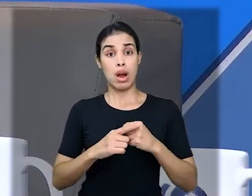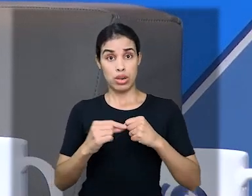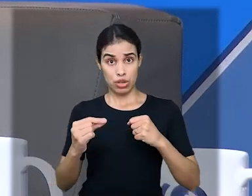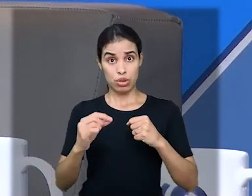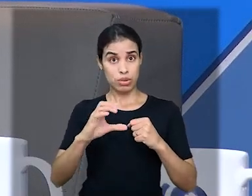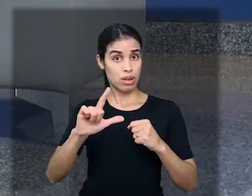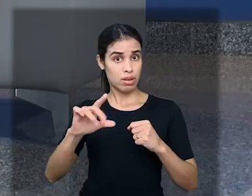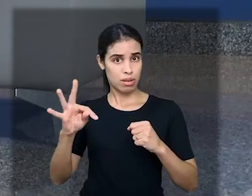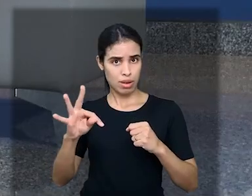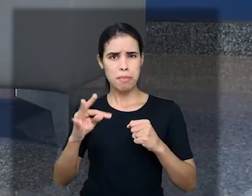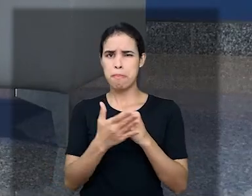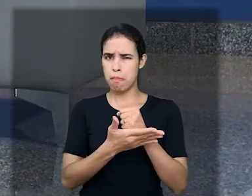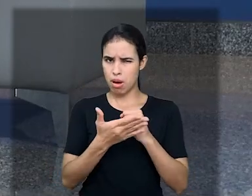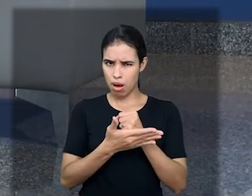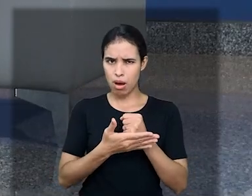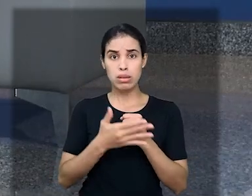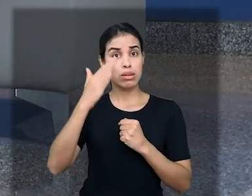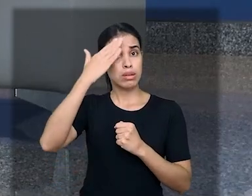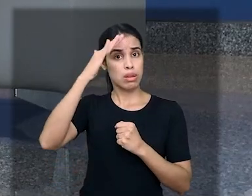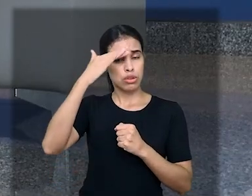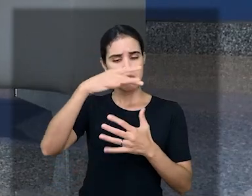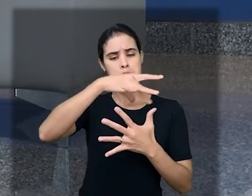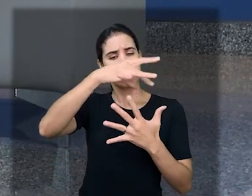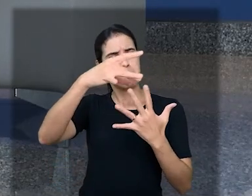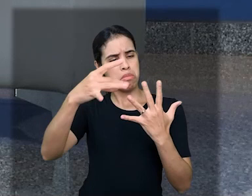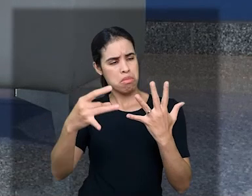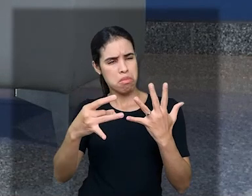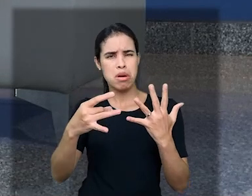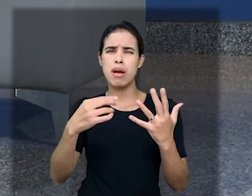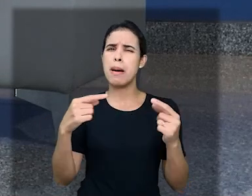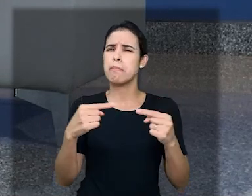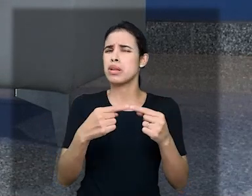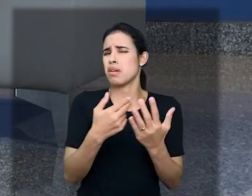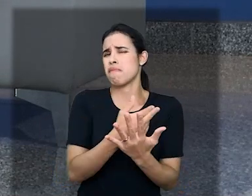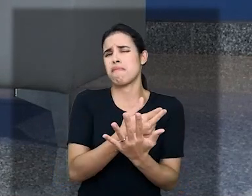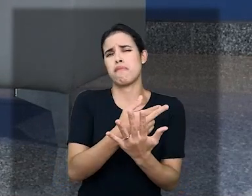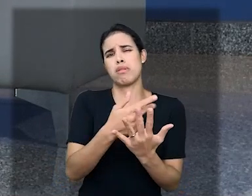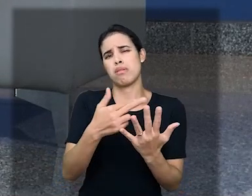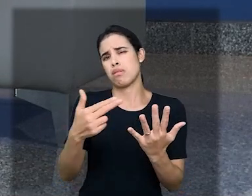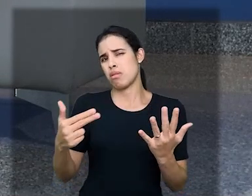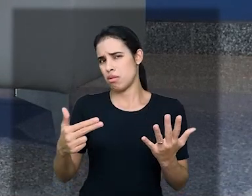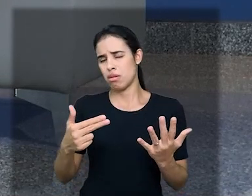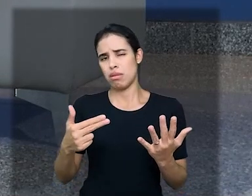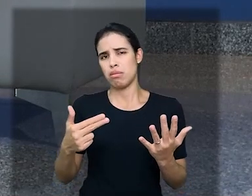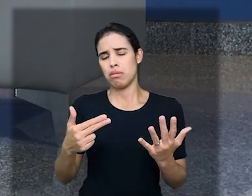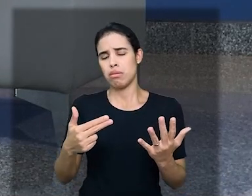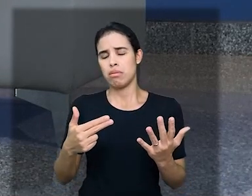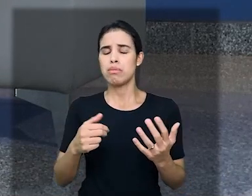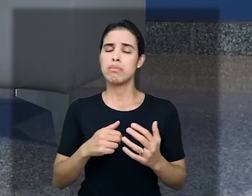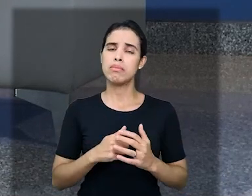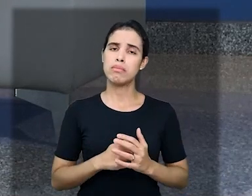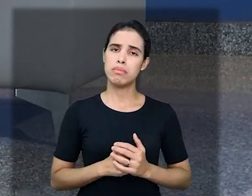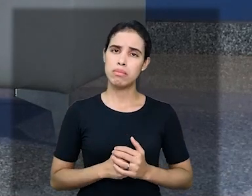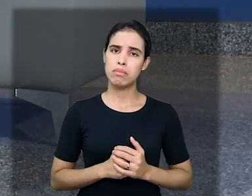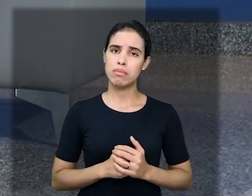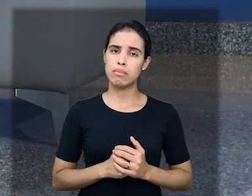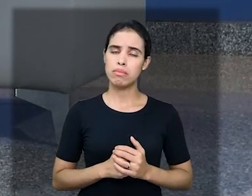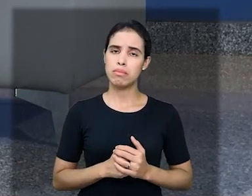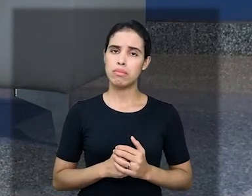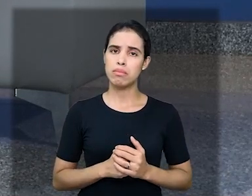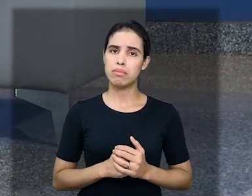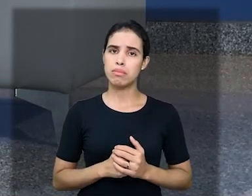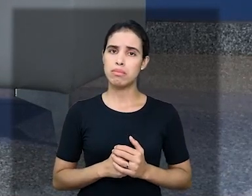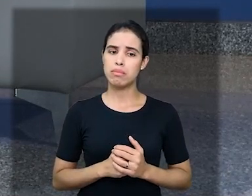artigo 482. Só que ele usa termos muito genéricos e que conseguem